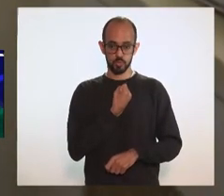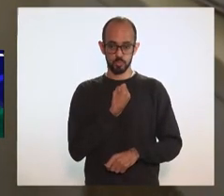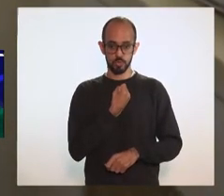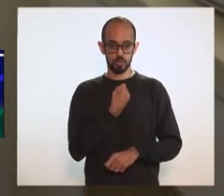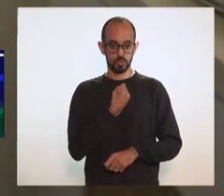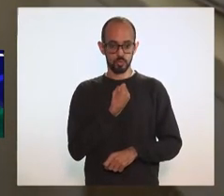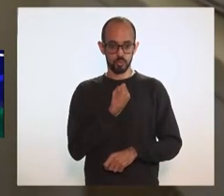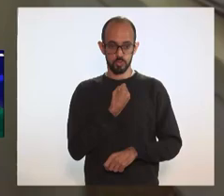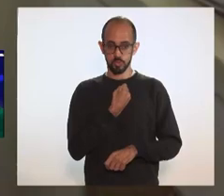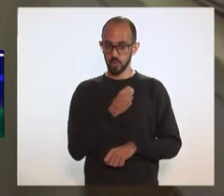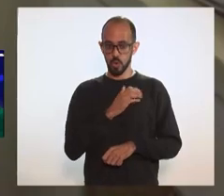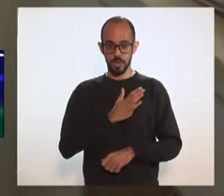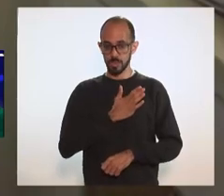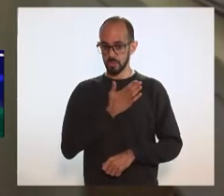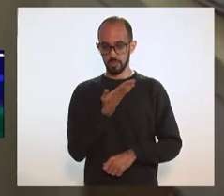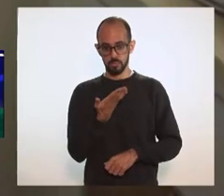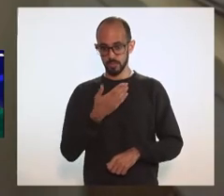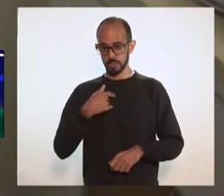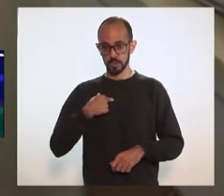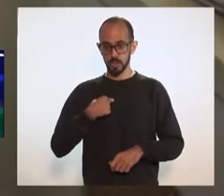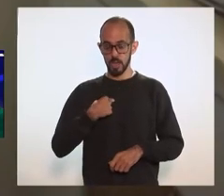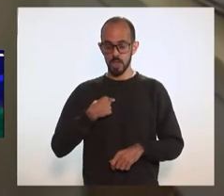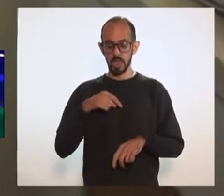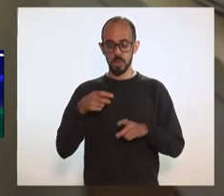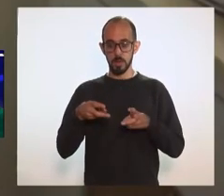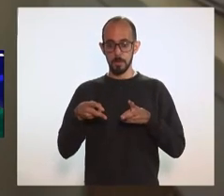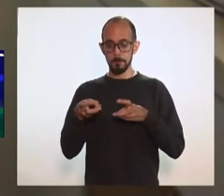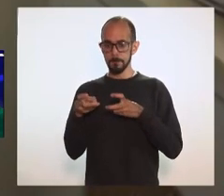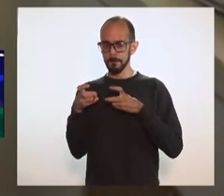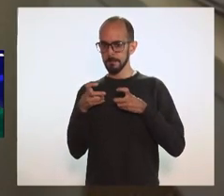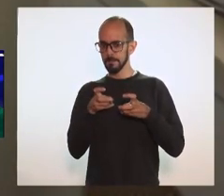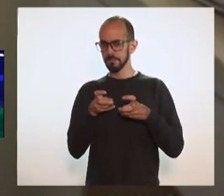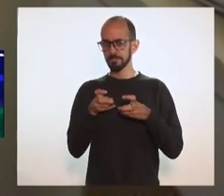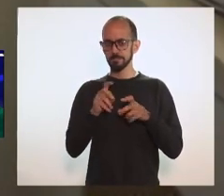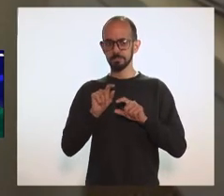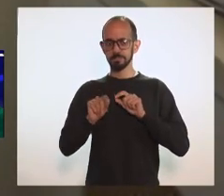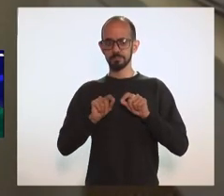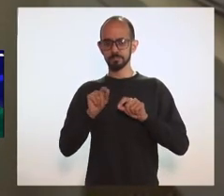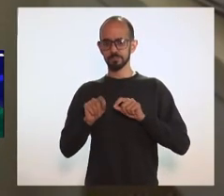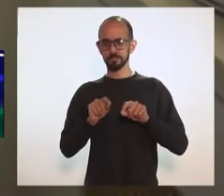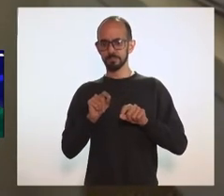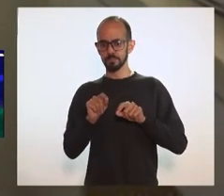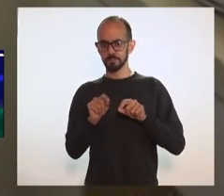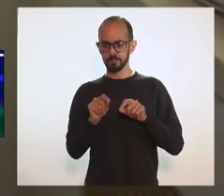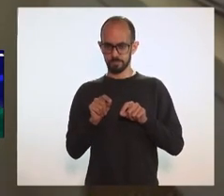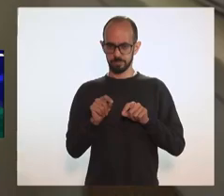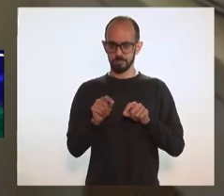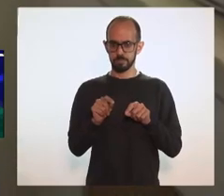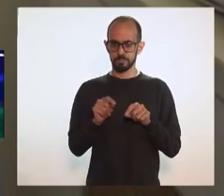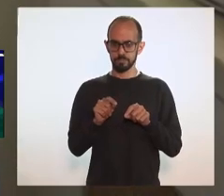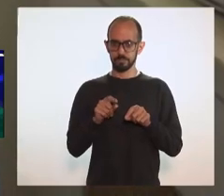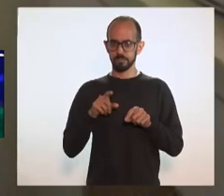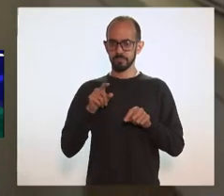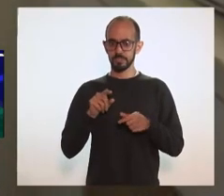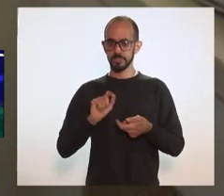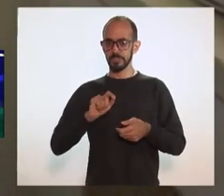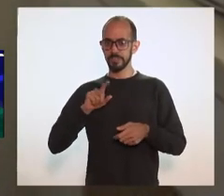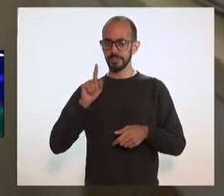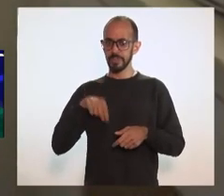avassaladores, eu verifico que é de uma mediocridade, de